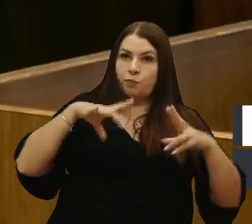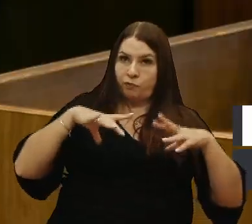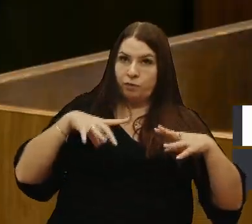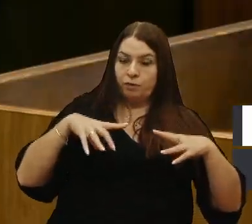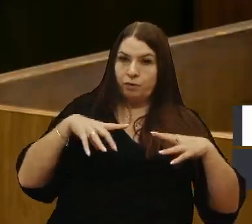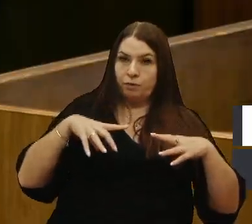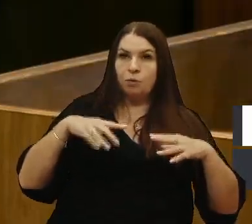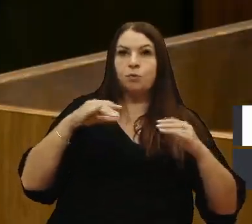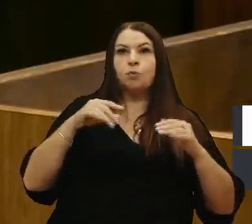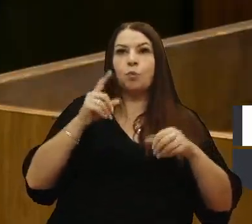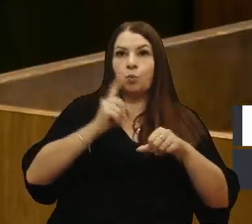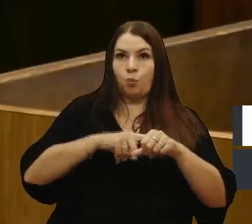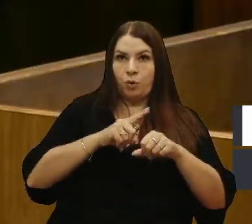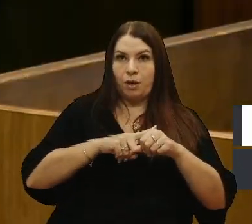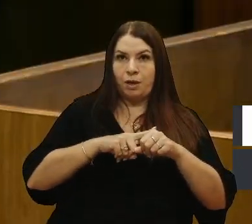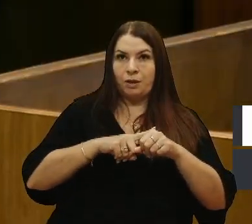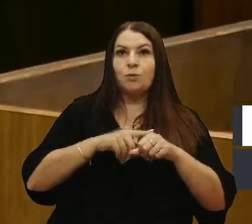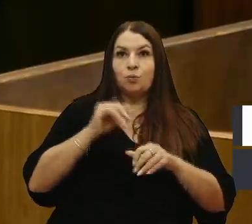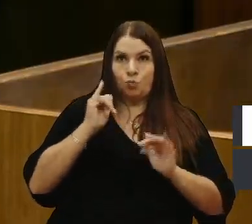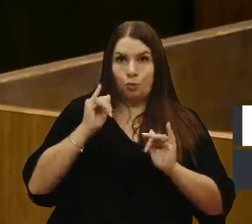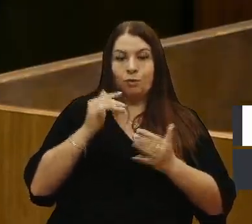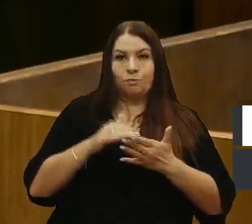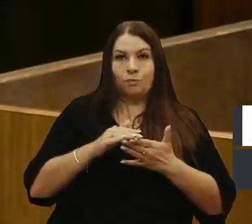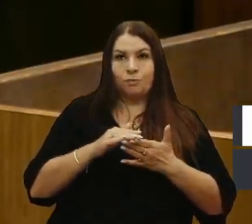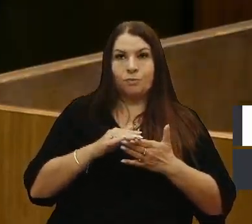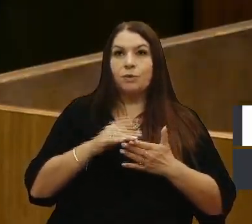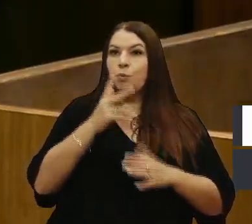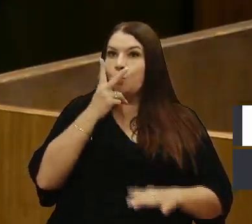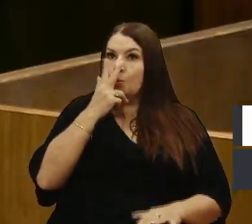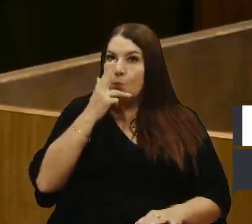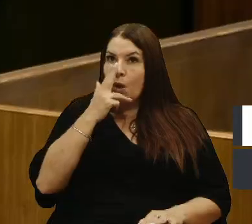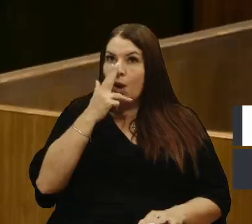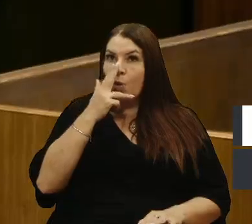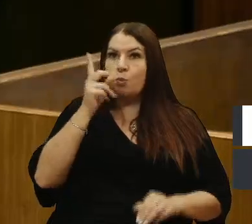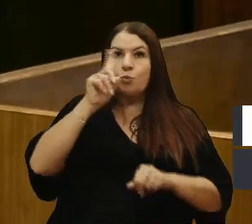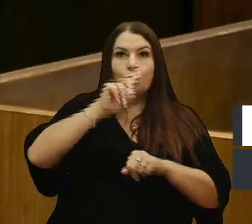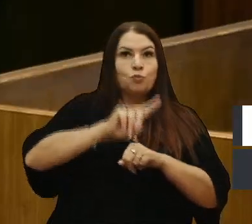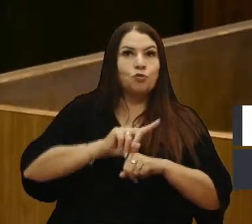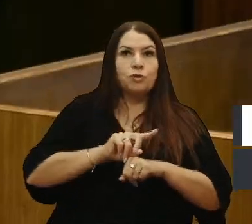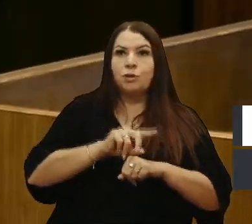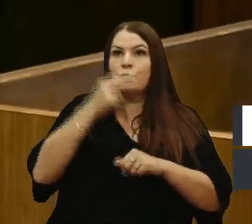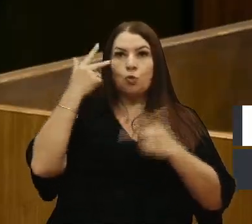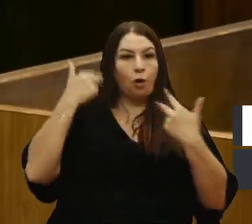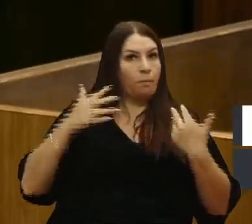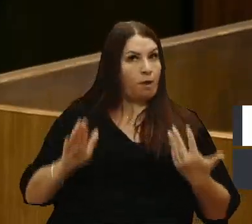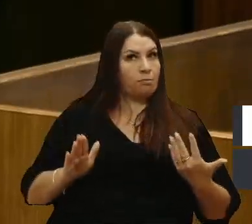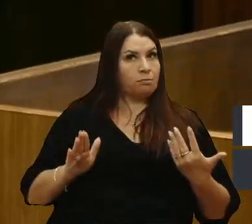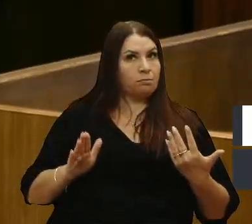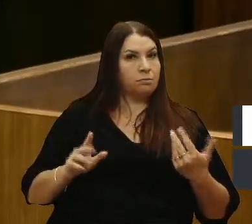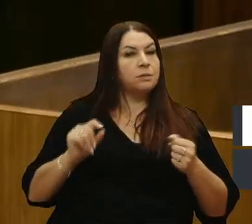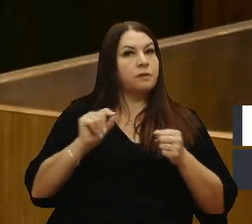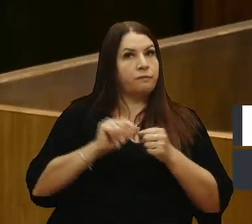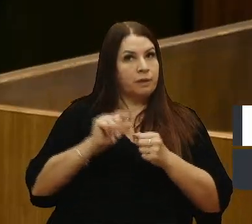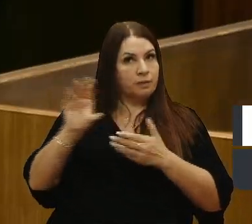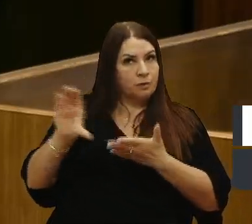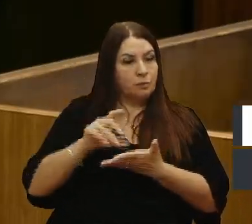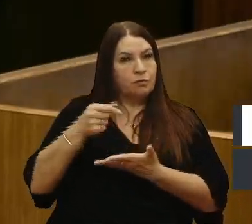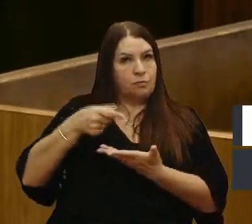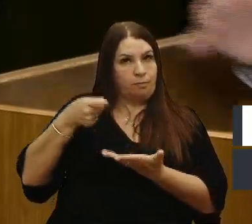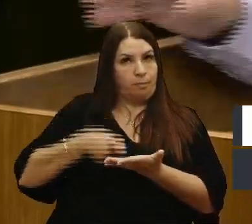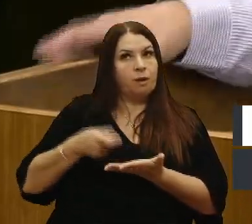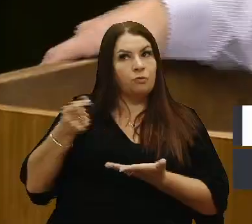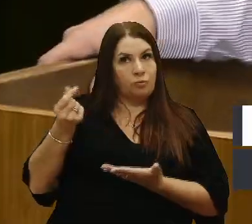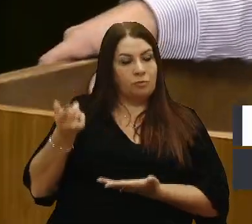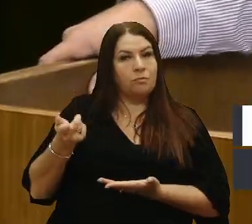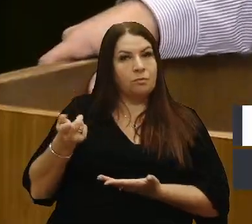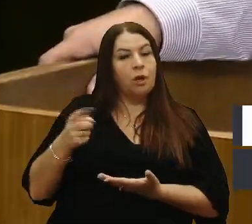feriado, o horário das linhas são os mesmos que num dia útil. Se faz isso com recurso. E